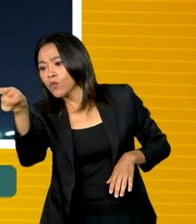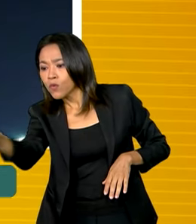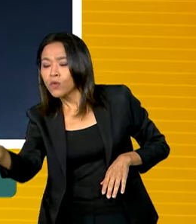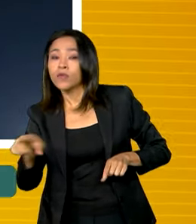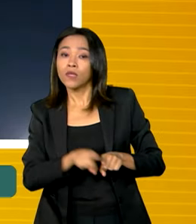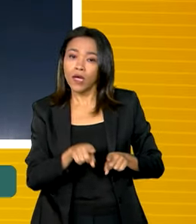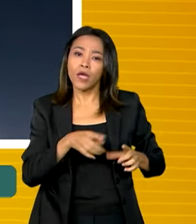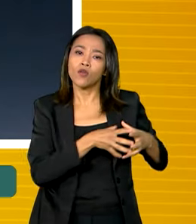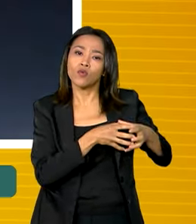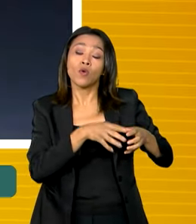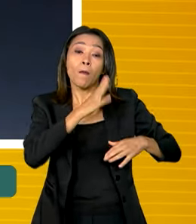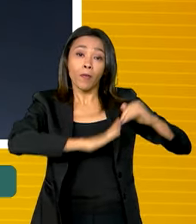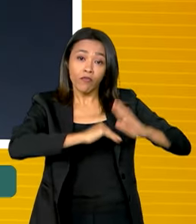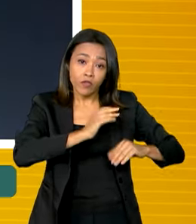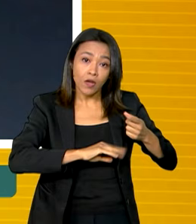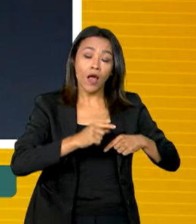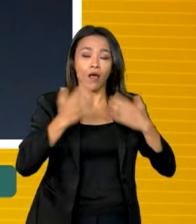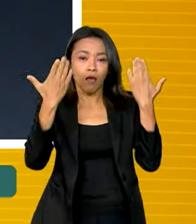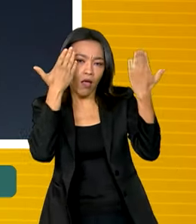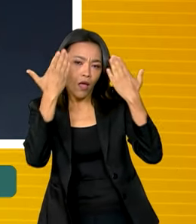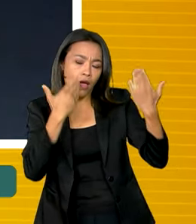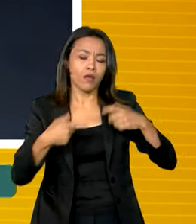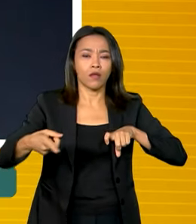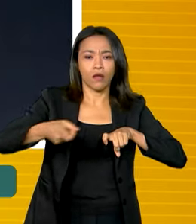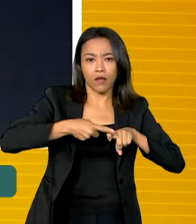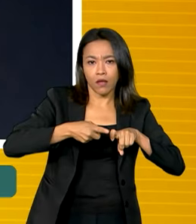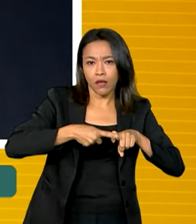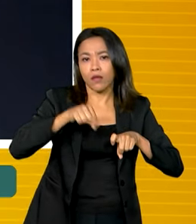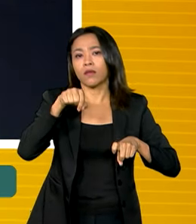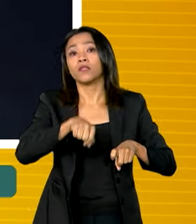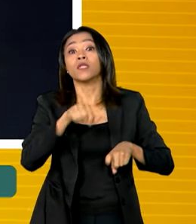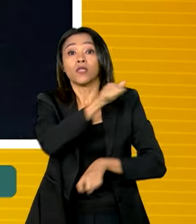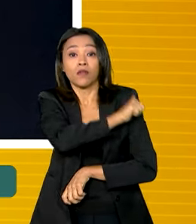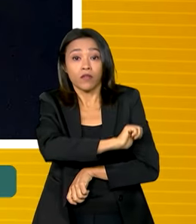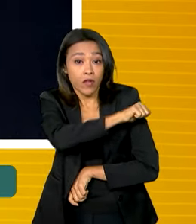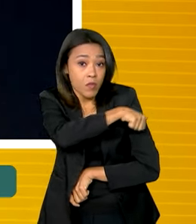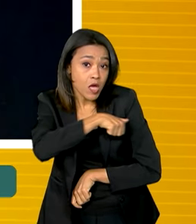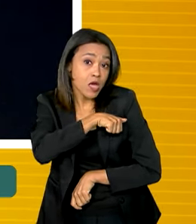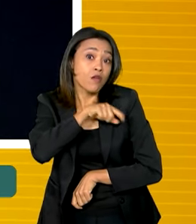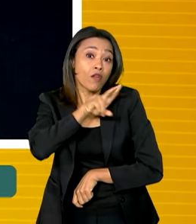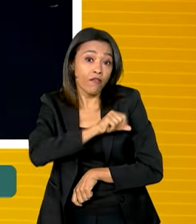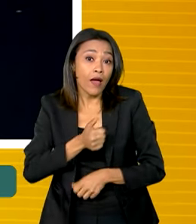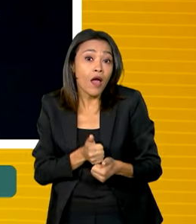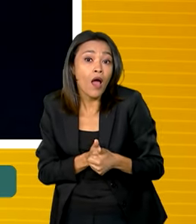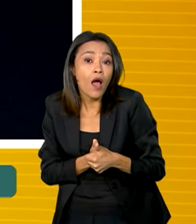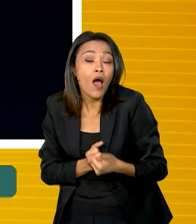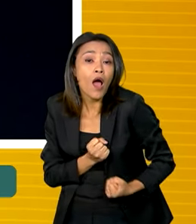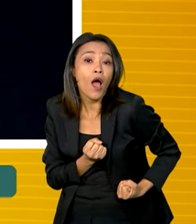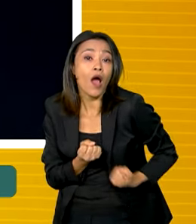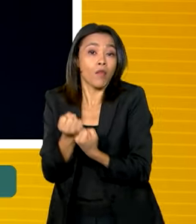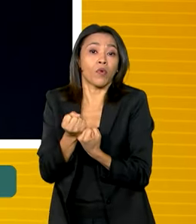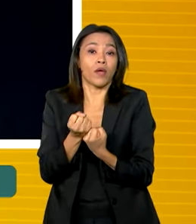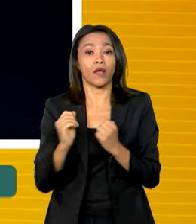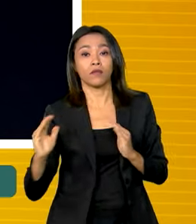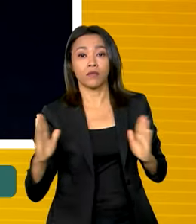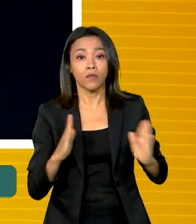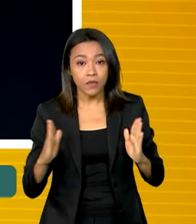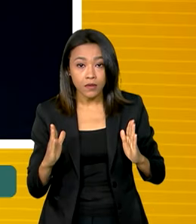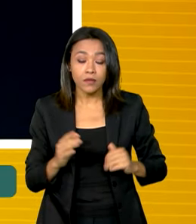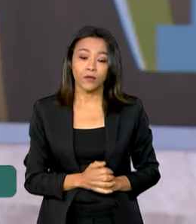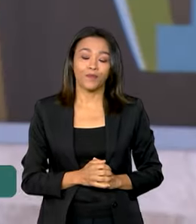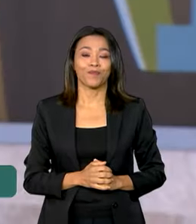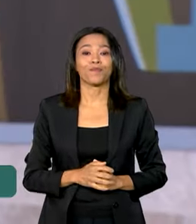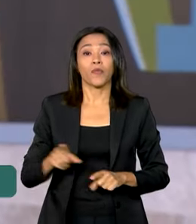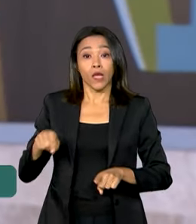médico enfermeiro e psicólogo militares que vão prestar apoio durante a missão segundo o Ministro das